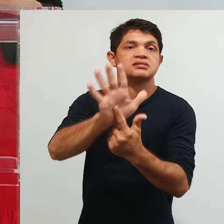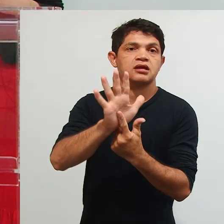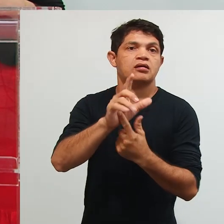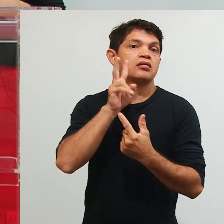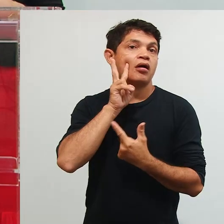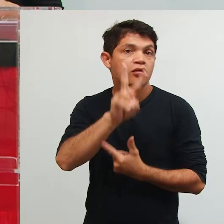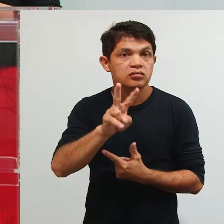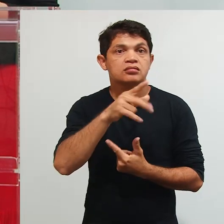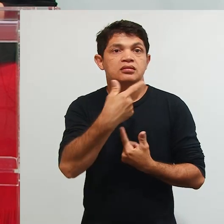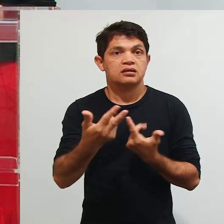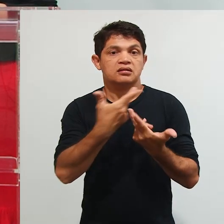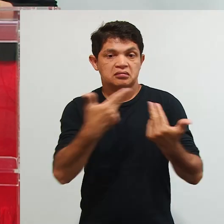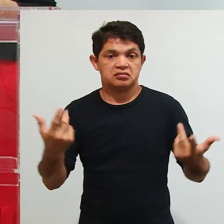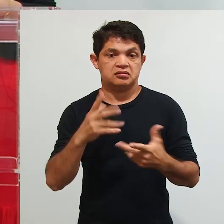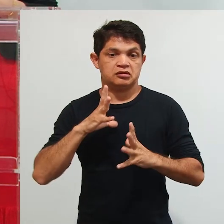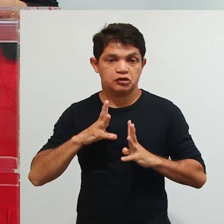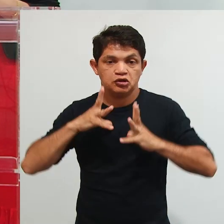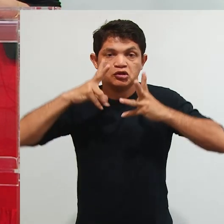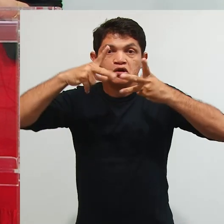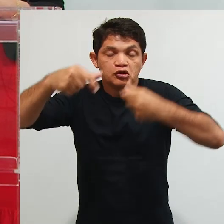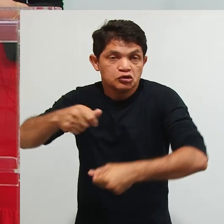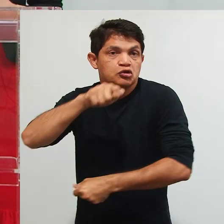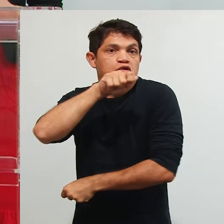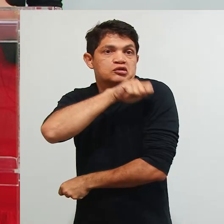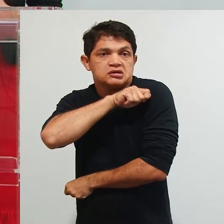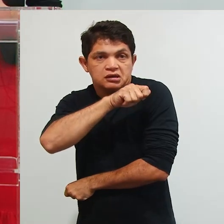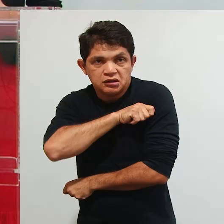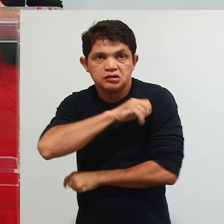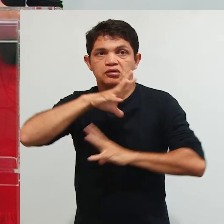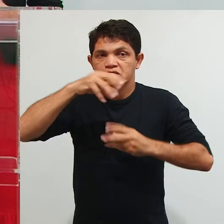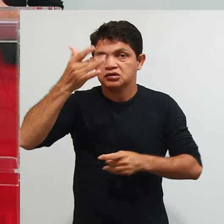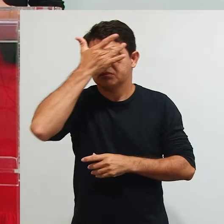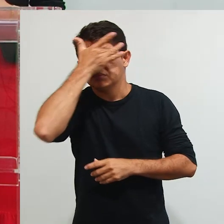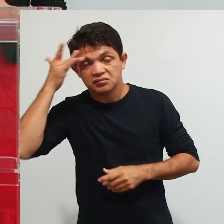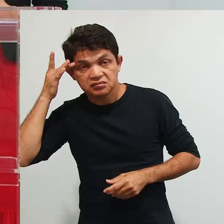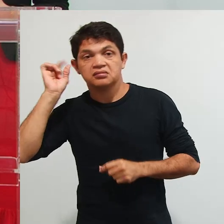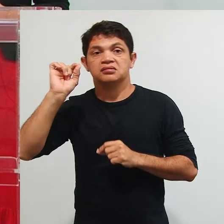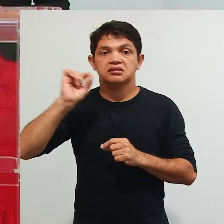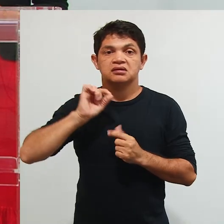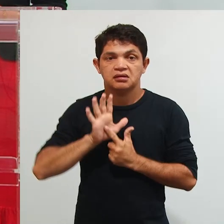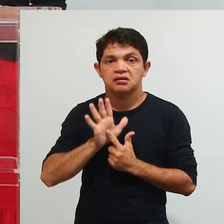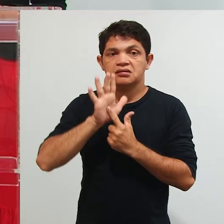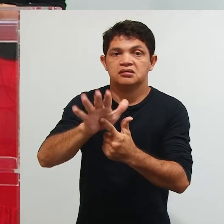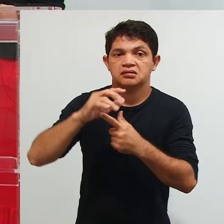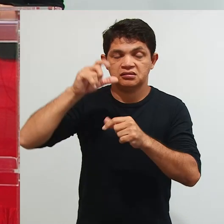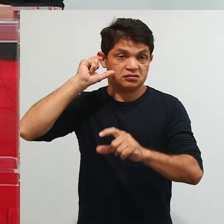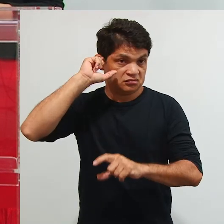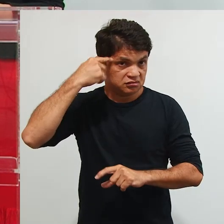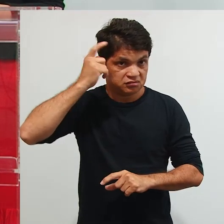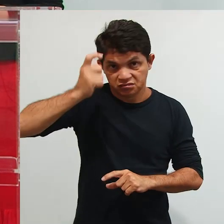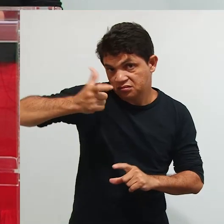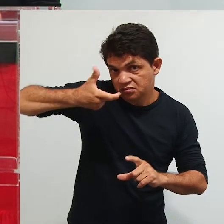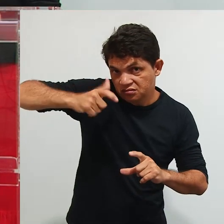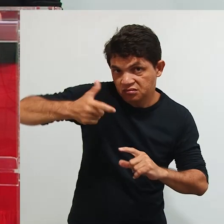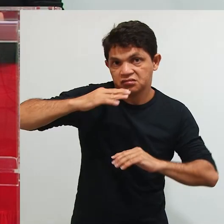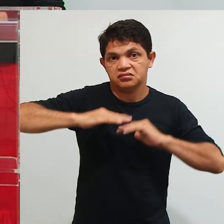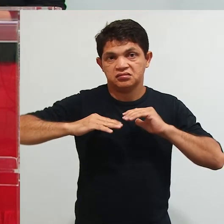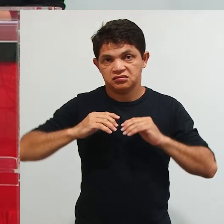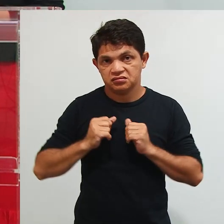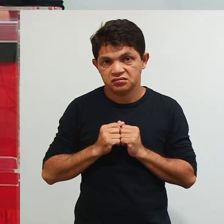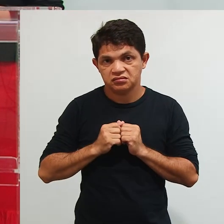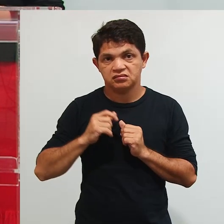pode apresentar. Aqui eu estou trazendo alguns. E também não significa que todas as pessoas, todos os indivíduos que, por exemplo, têm o